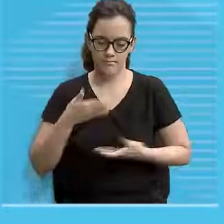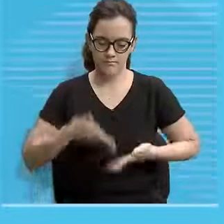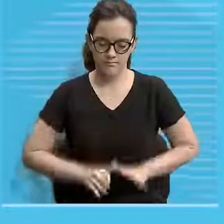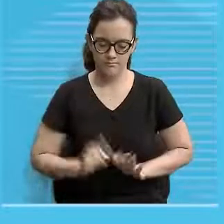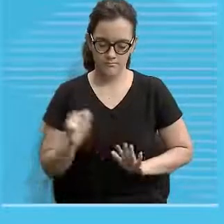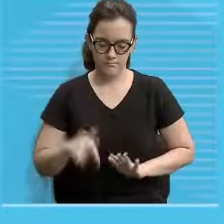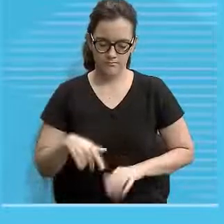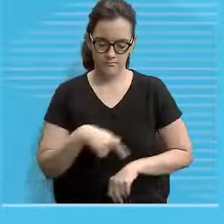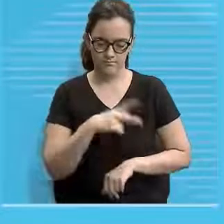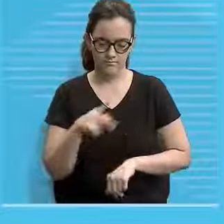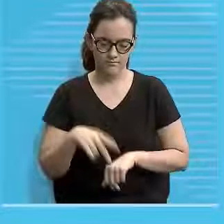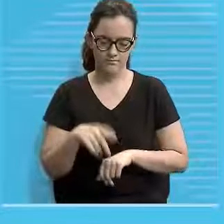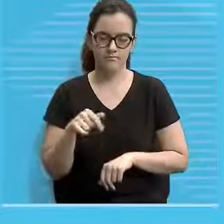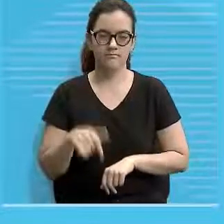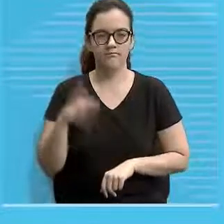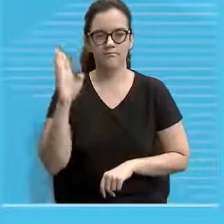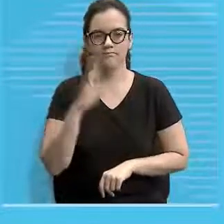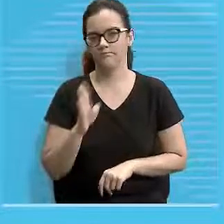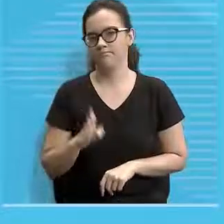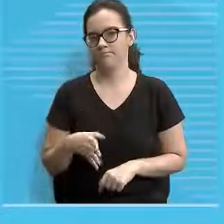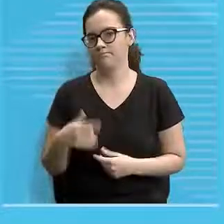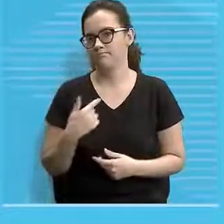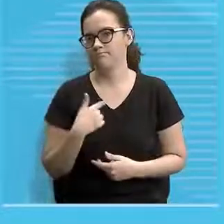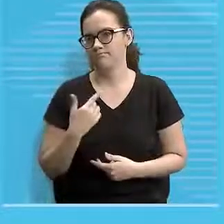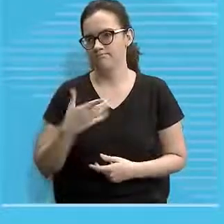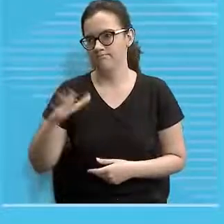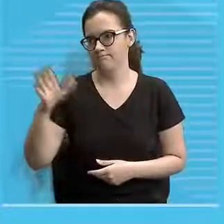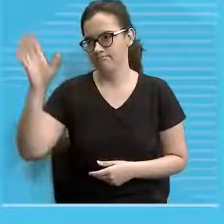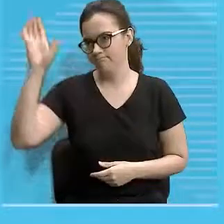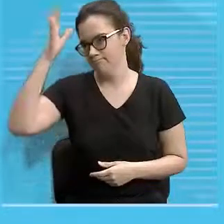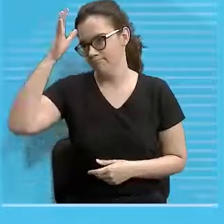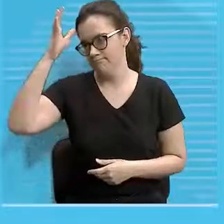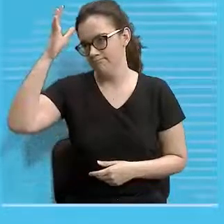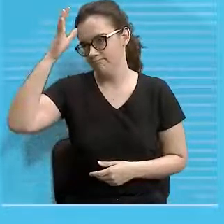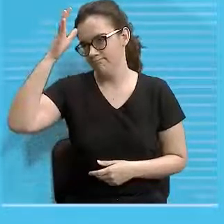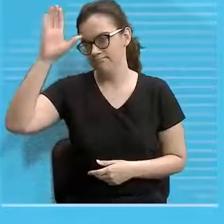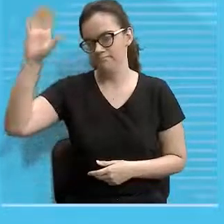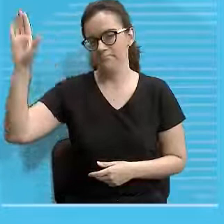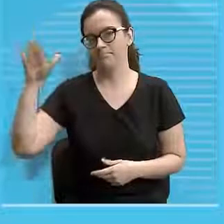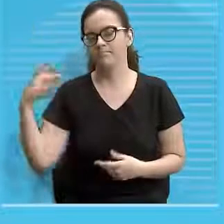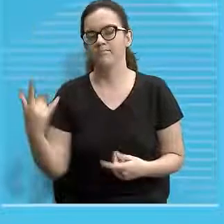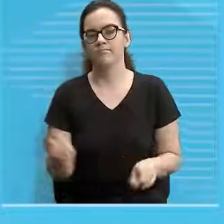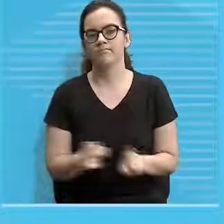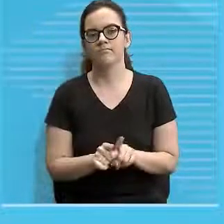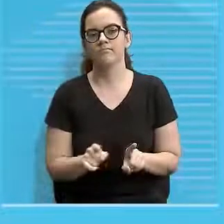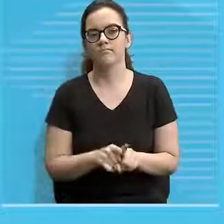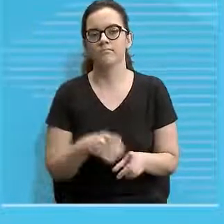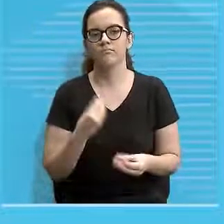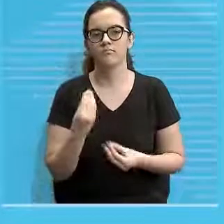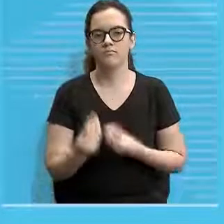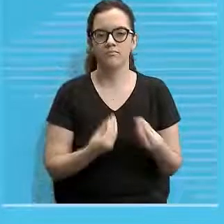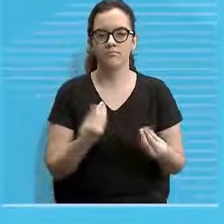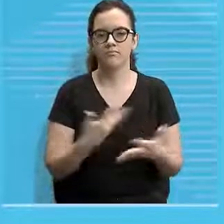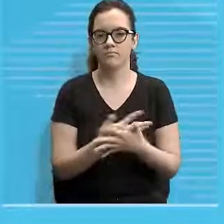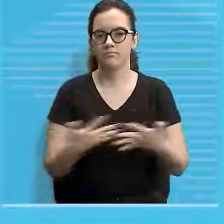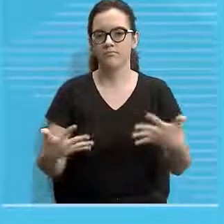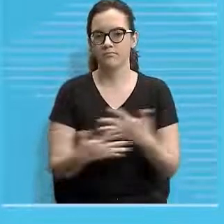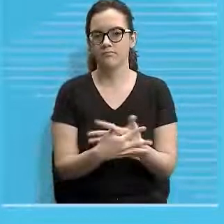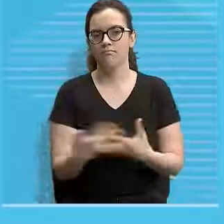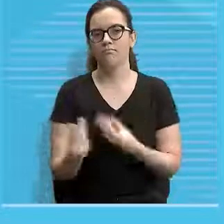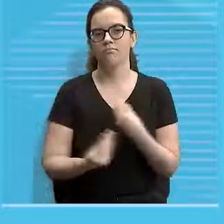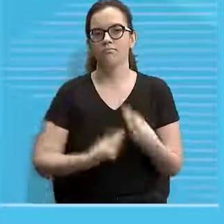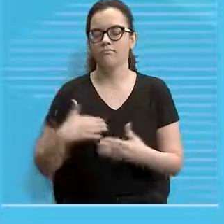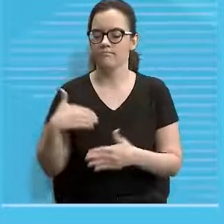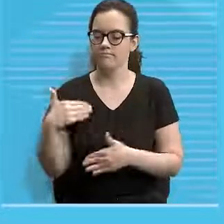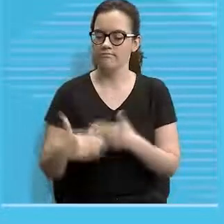nasce já com a sua orientação sexual definida, ela não nasce com o partido, né,